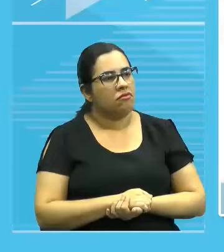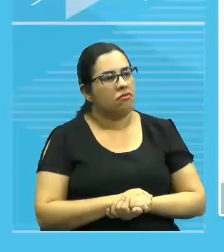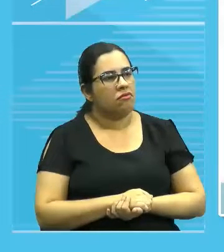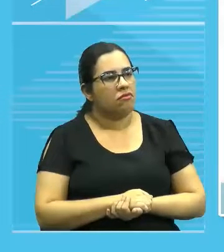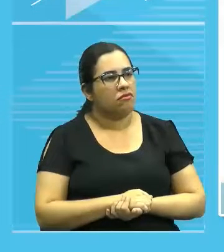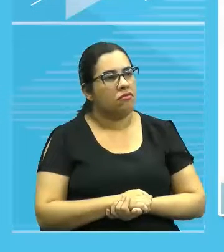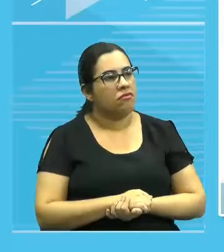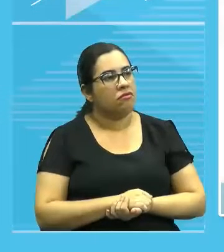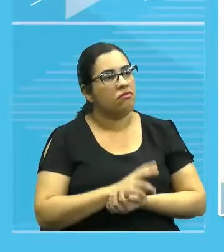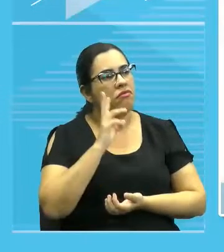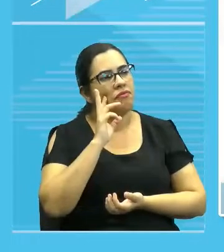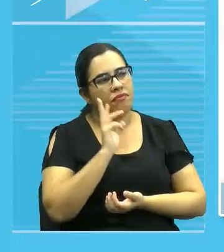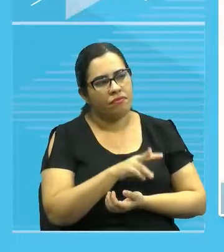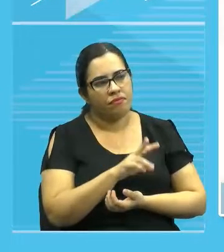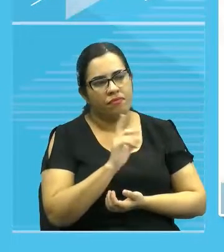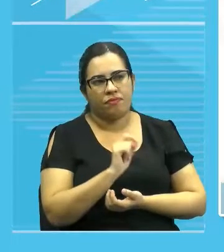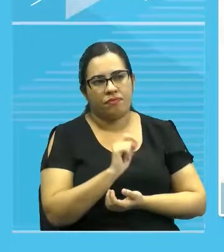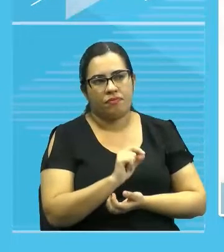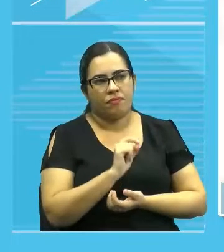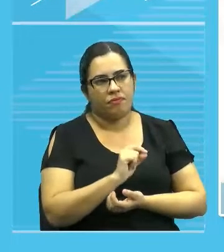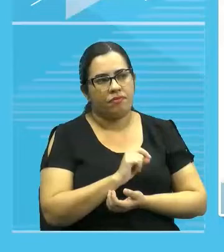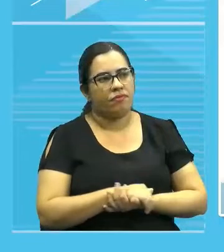aí aqui